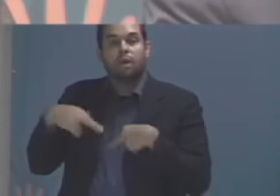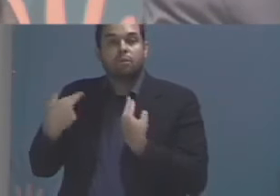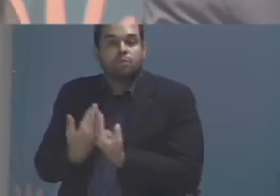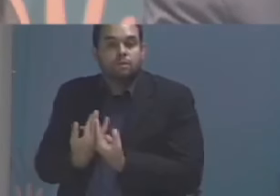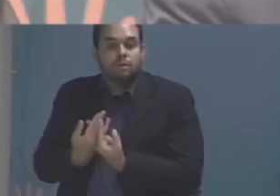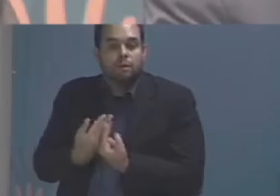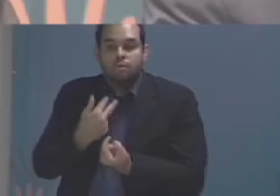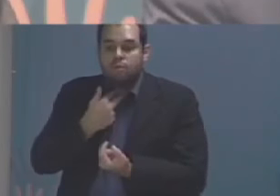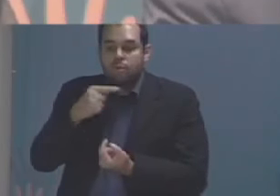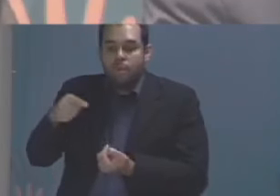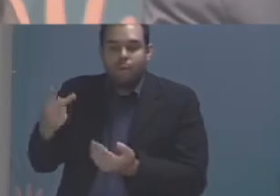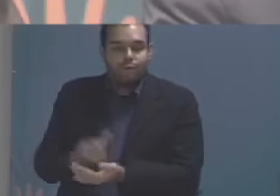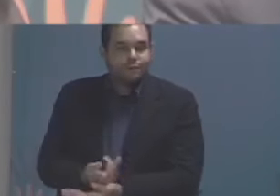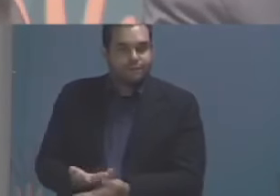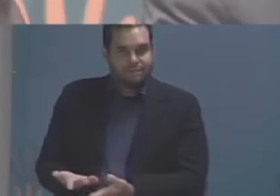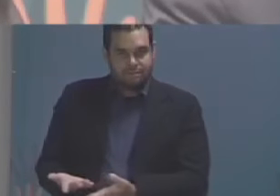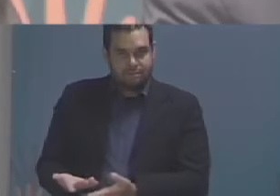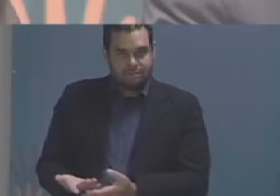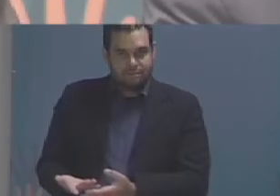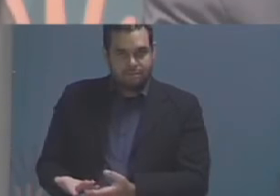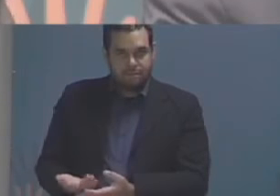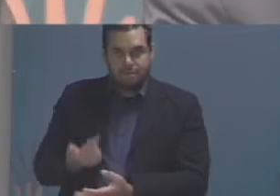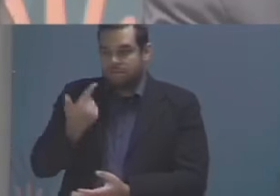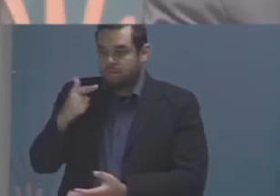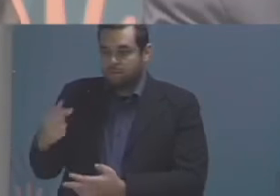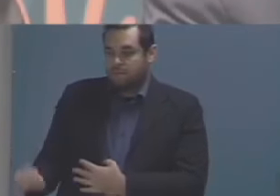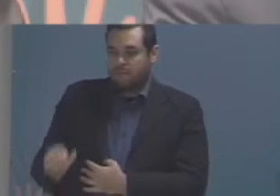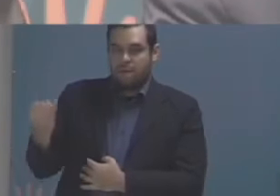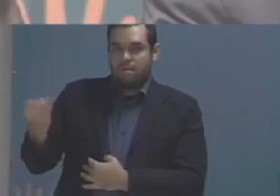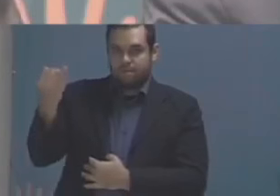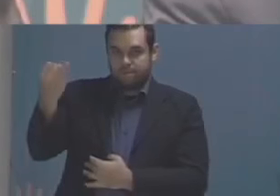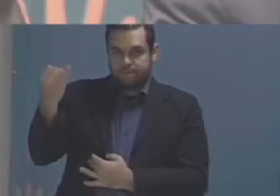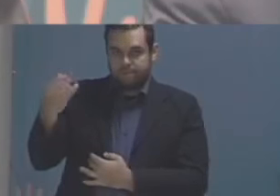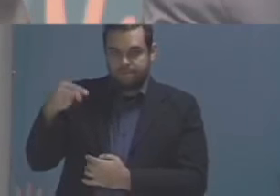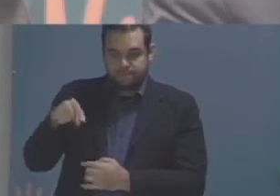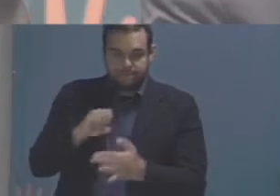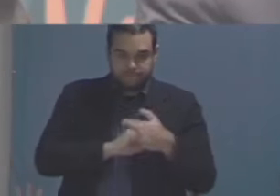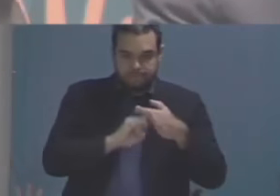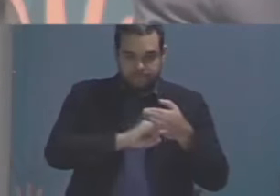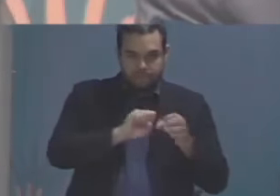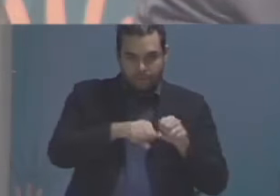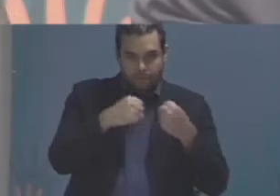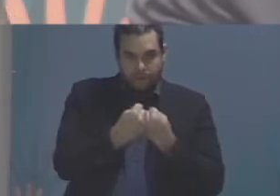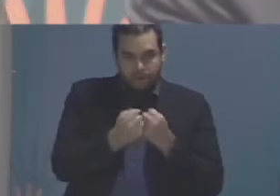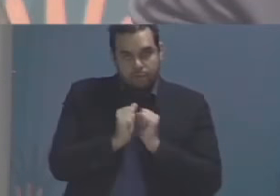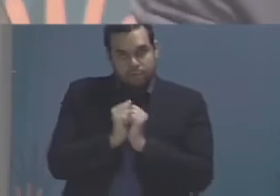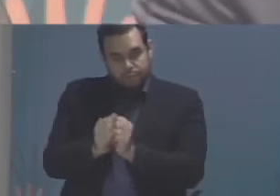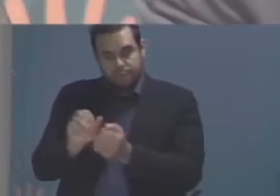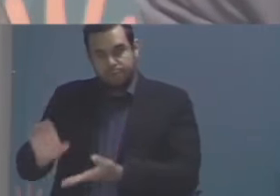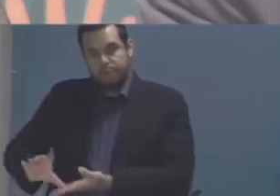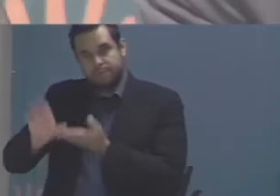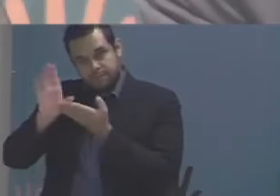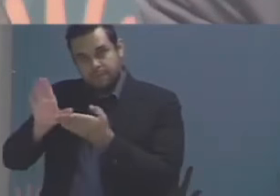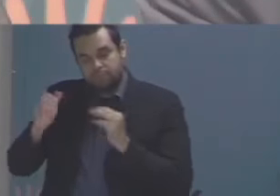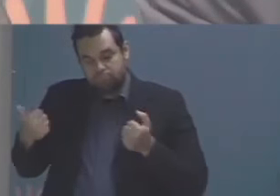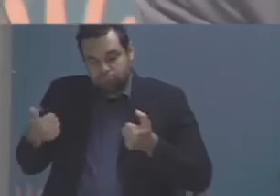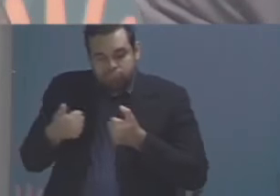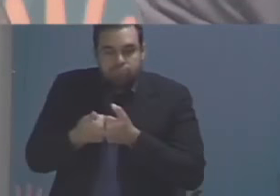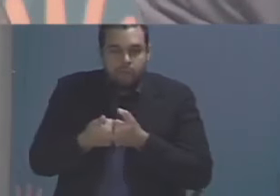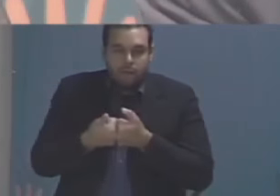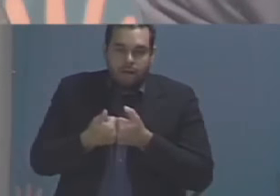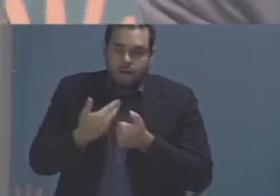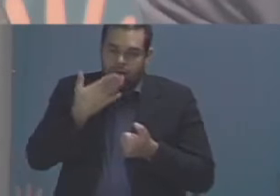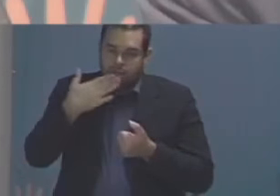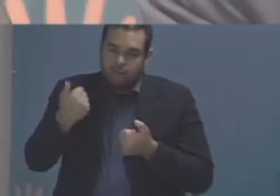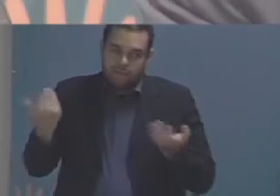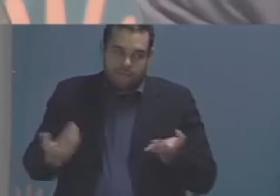que isso não deveria existir, ou seja, não era importante a aproximação das entidades sindicais com os conselhos para que pudesse fortalecer essa